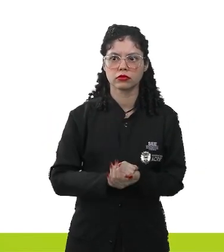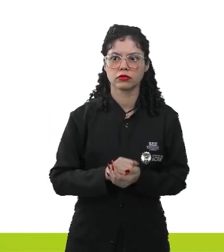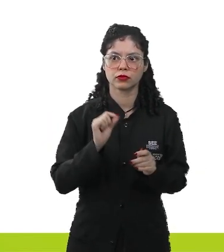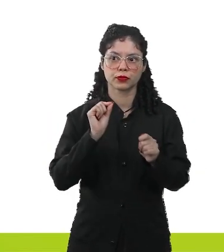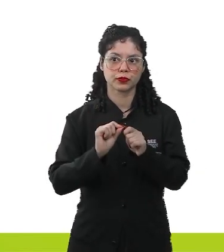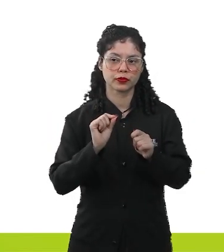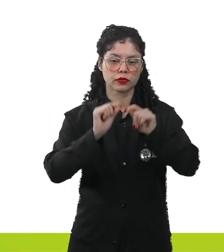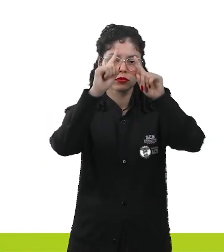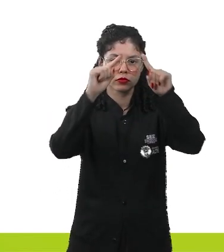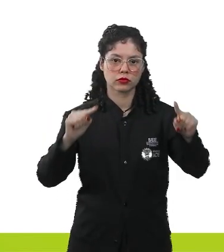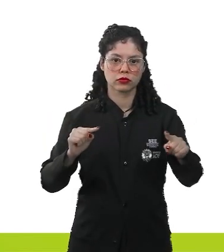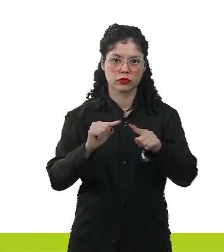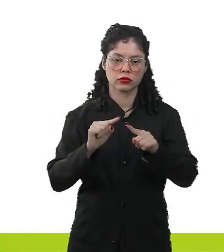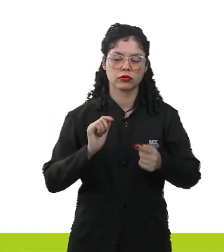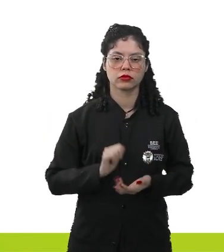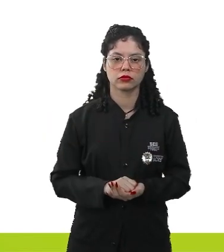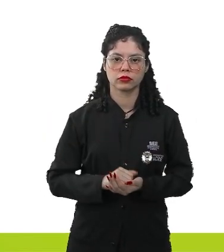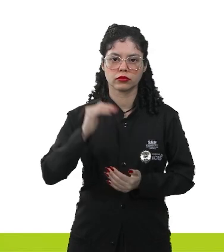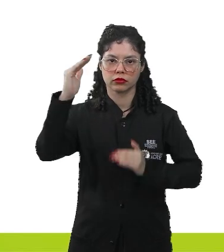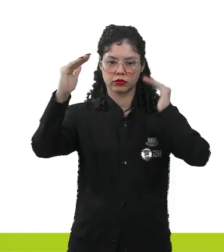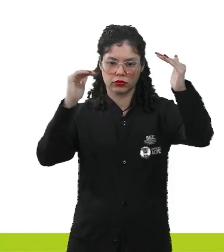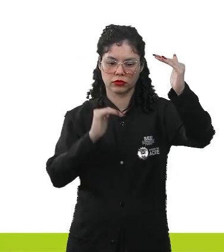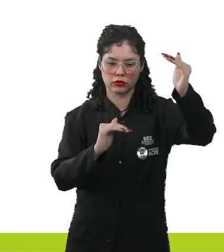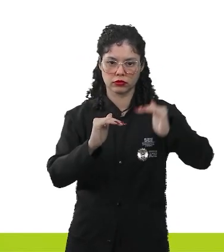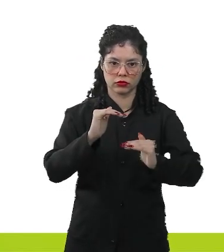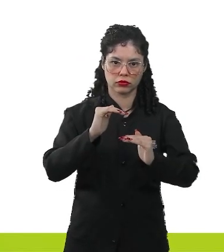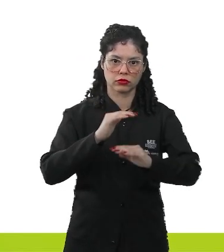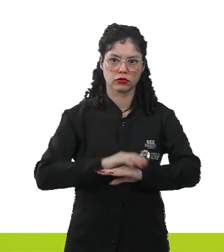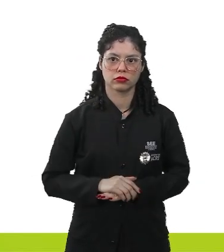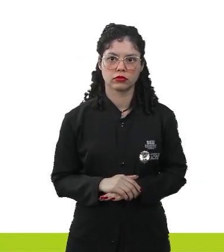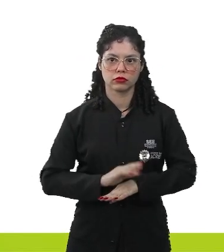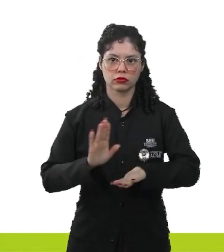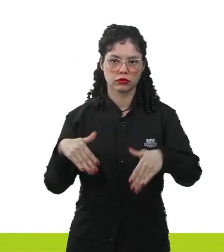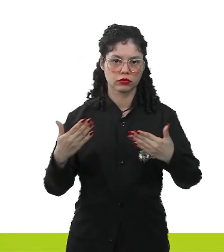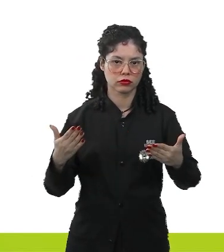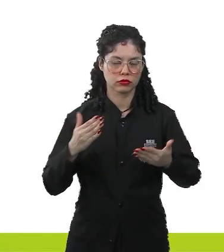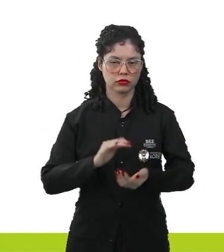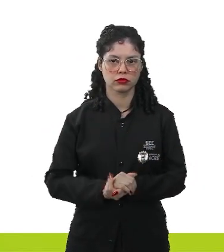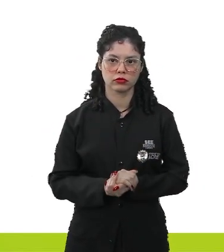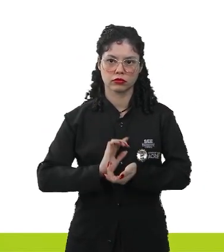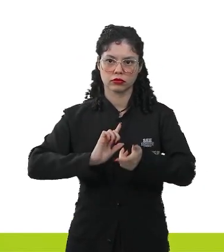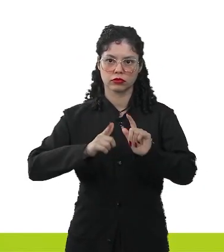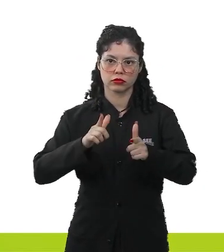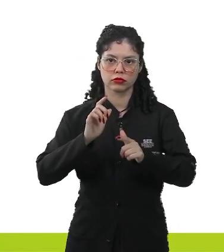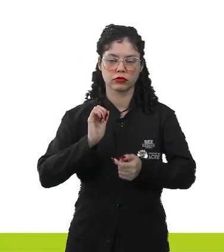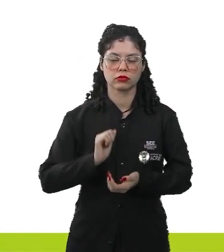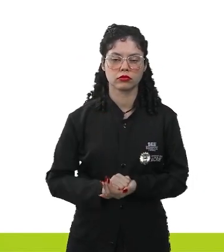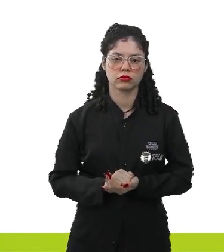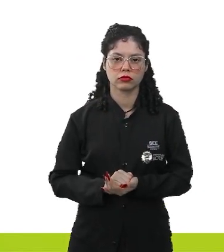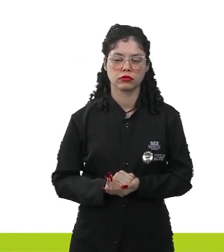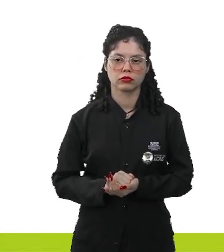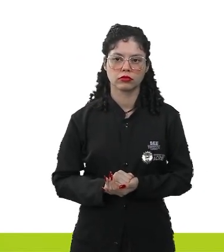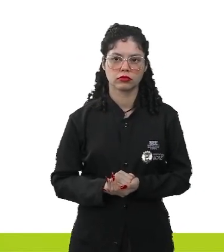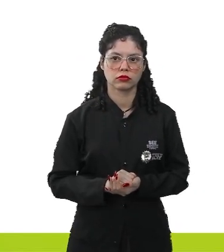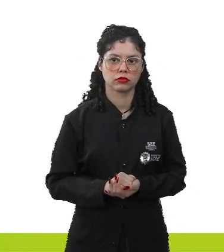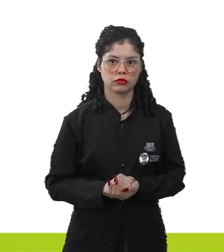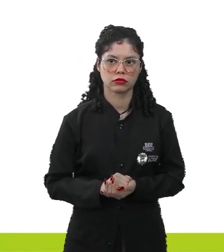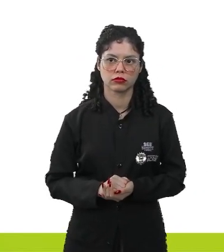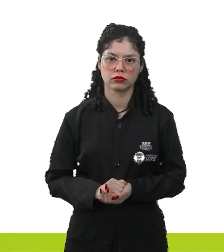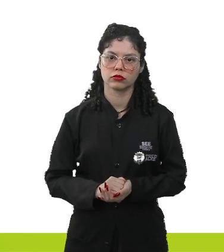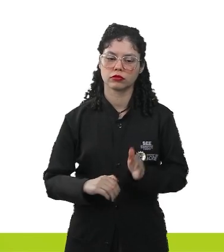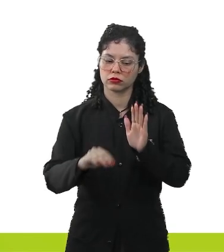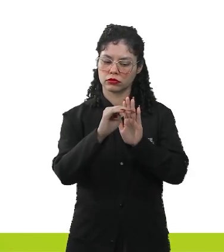números que formam os lados do triângulo? Vamos lá. Nós temos aqui as alternativas,